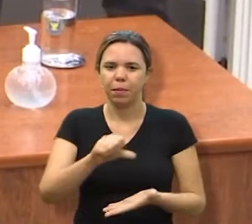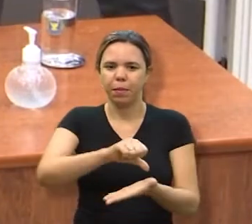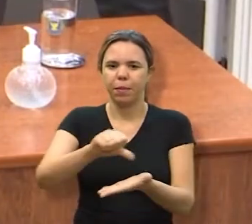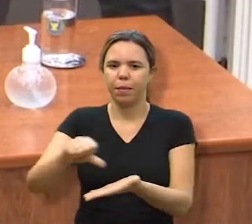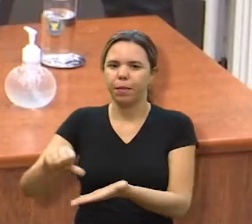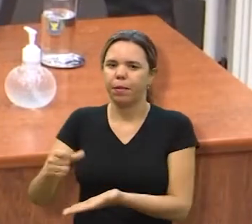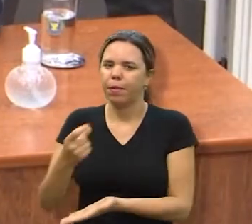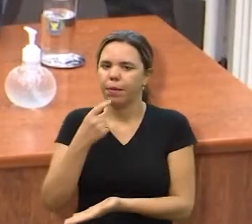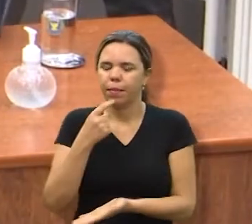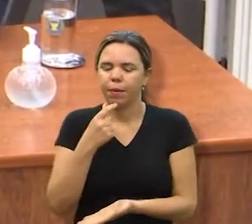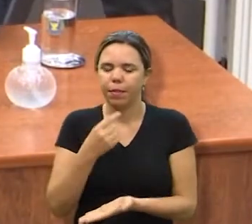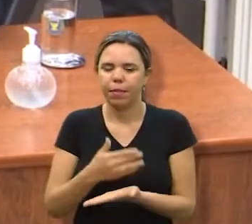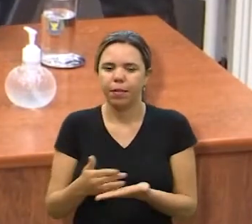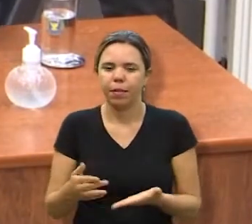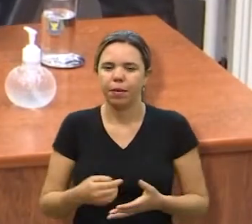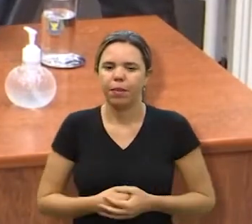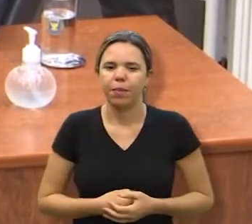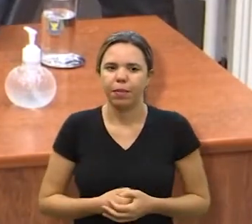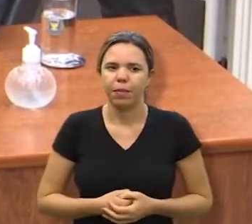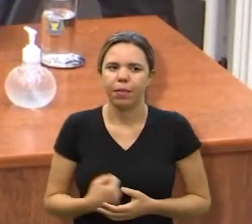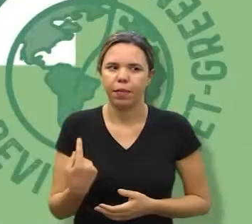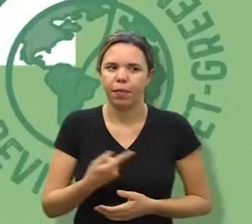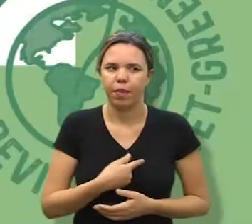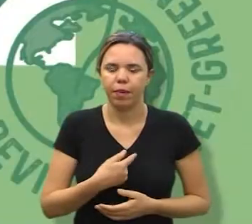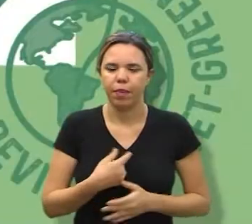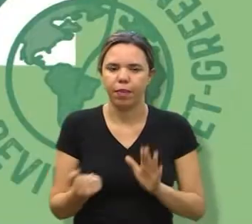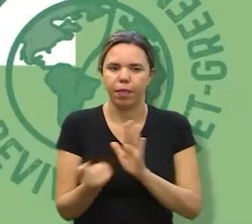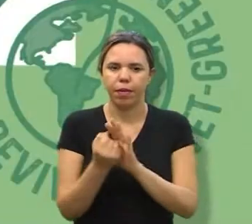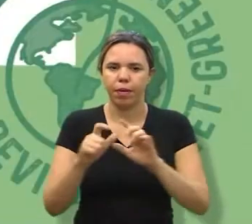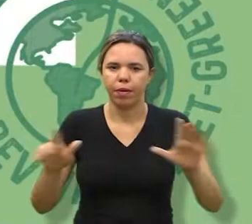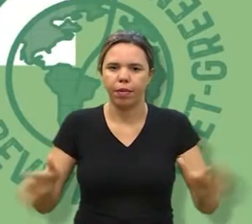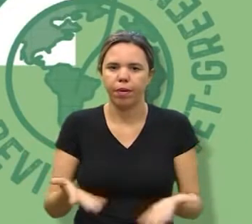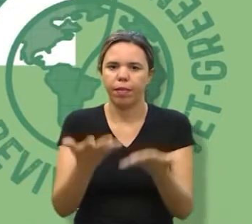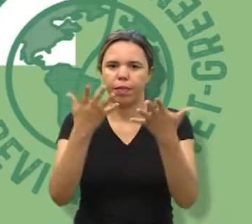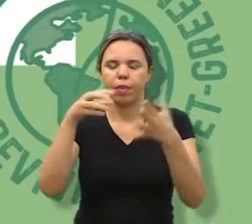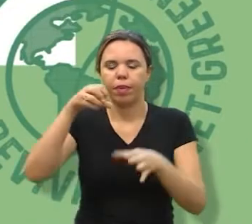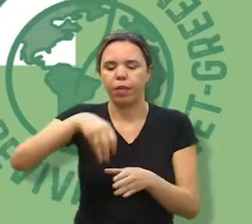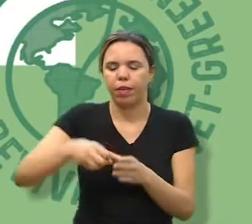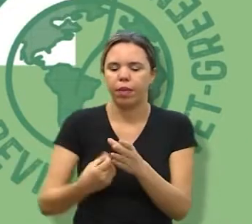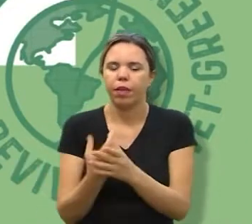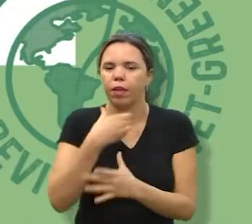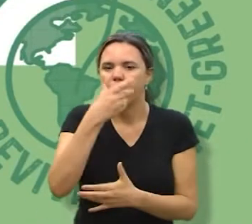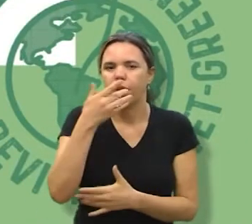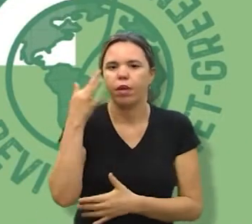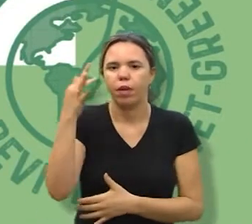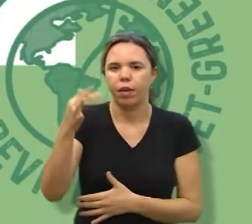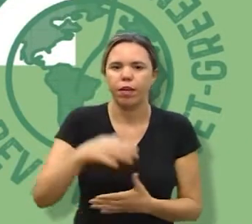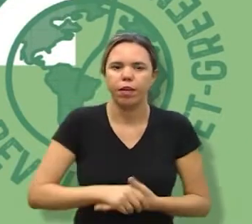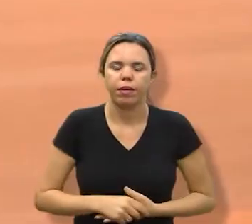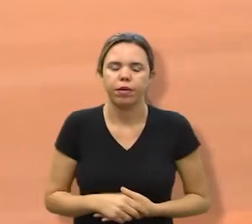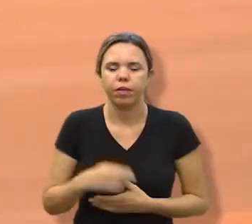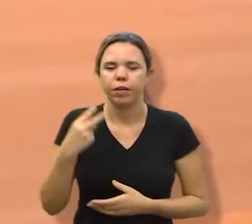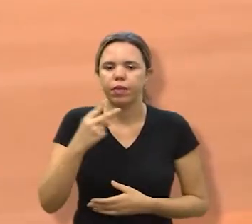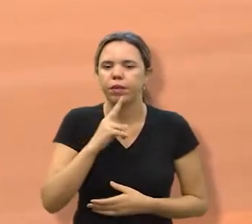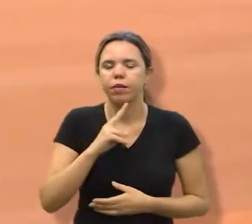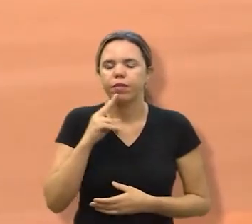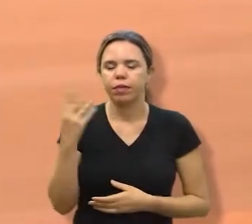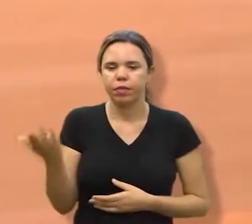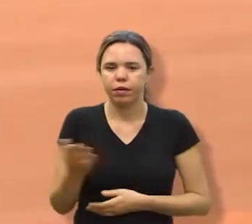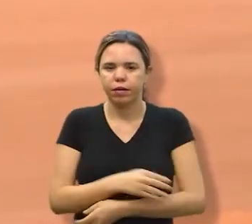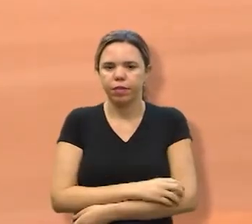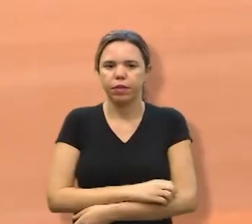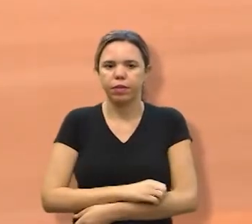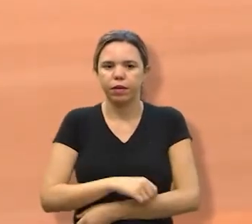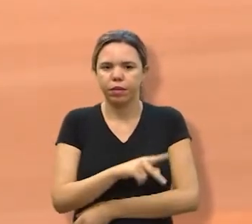na região de Campinas, inicialmente. Nosso slogan é incentivando o plantio para colher frutos no futuro. O vereador